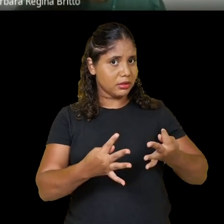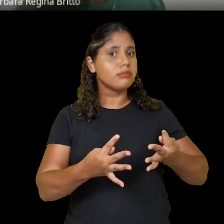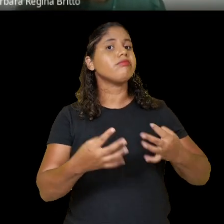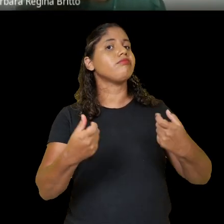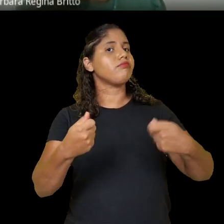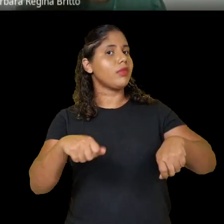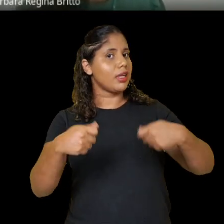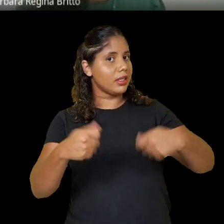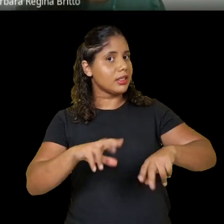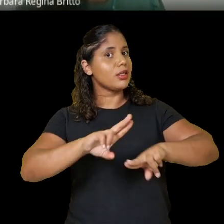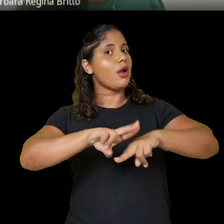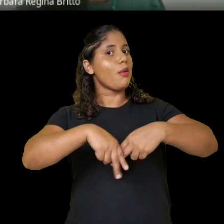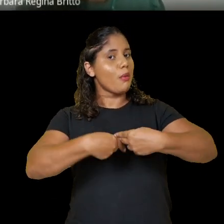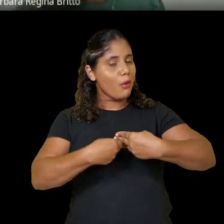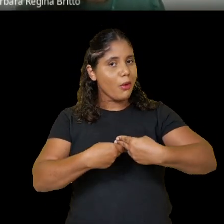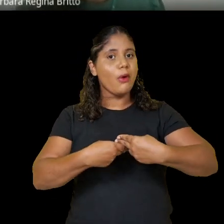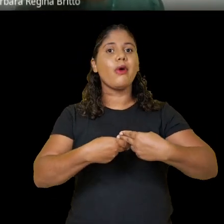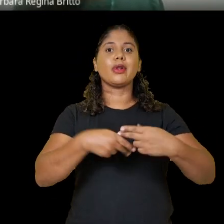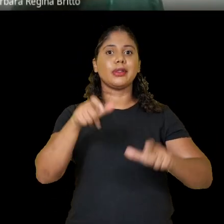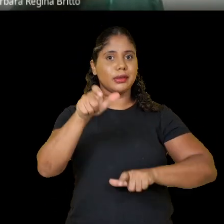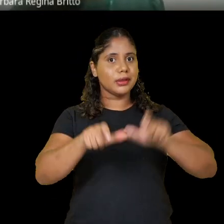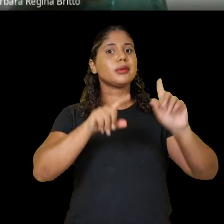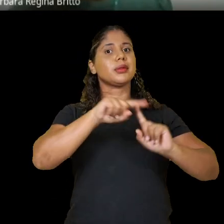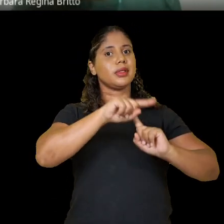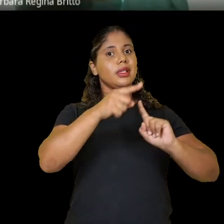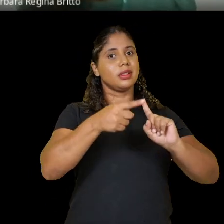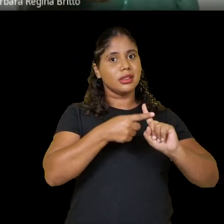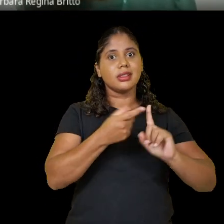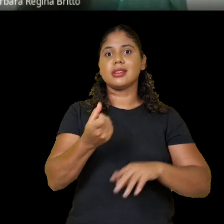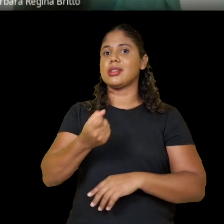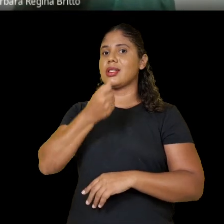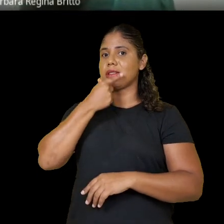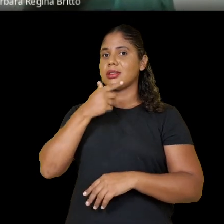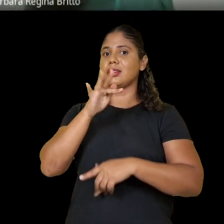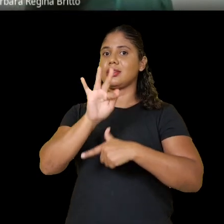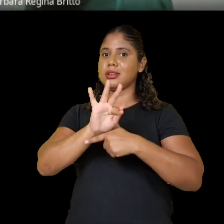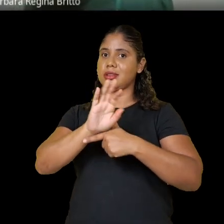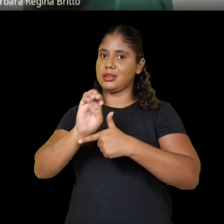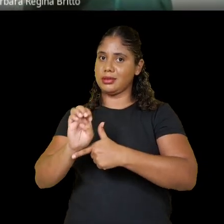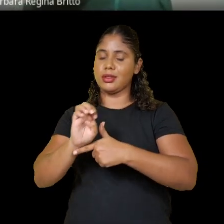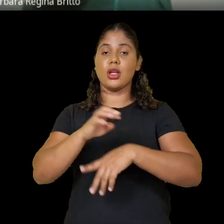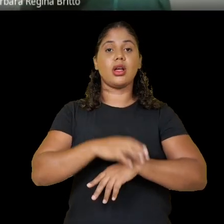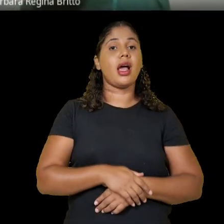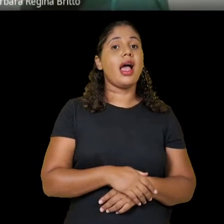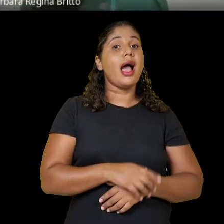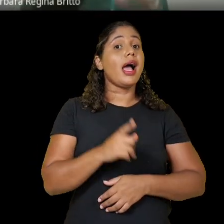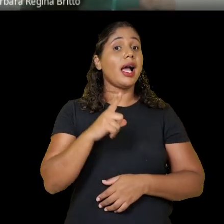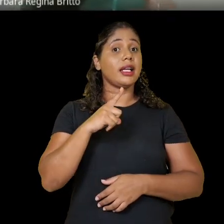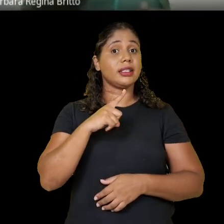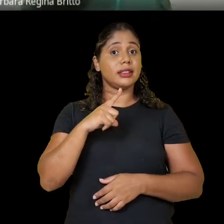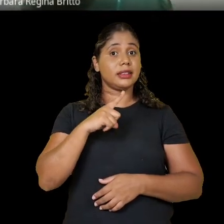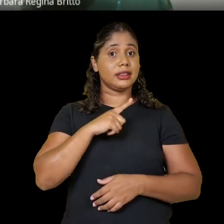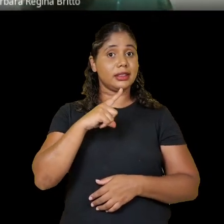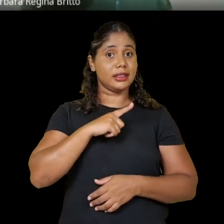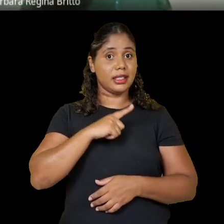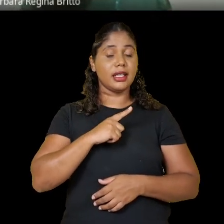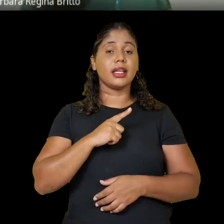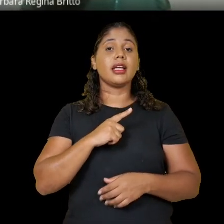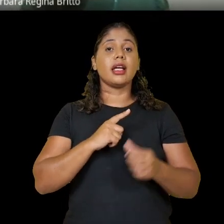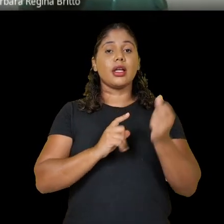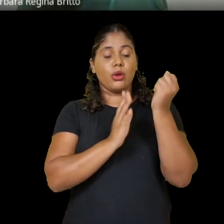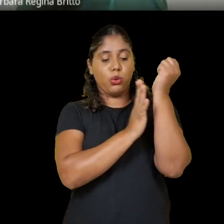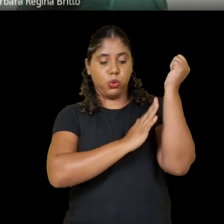fazem suplementação com sulfato ferroso, tá? E aí a gente vai ter esse volume. Para